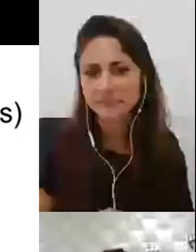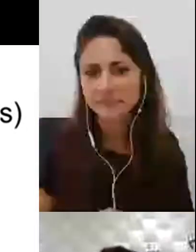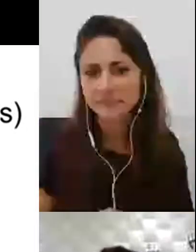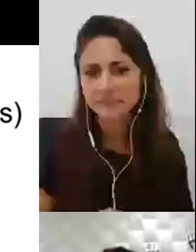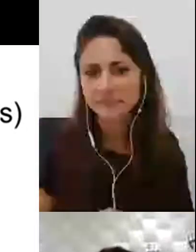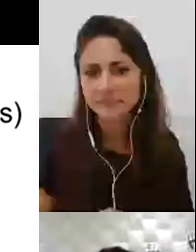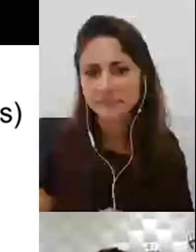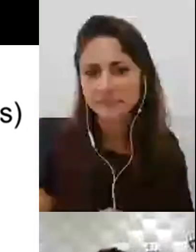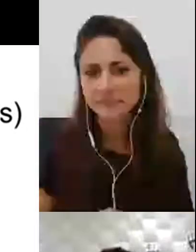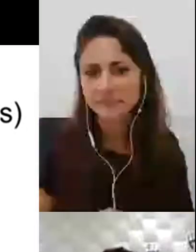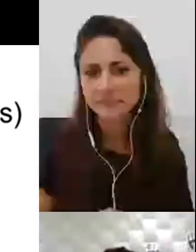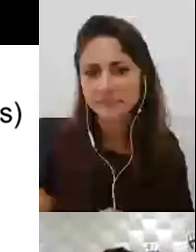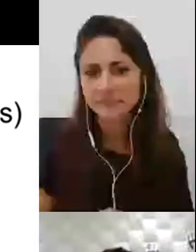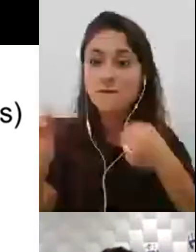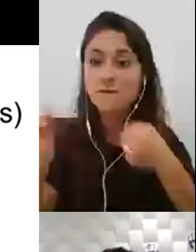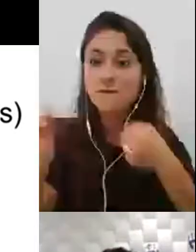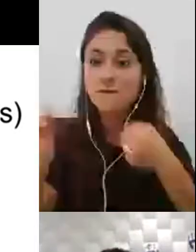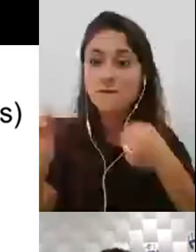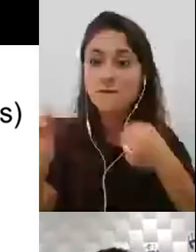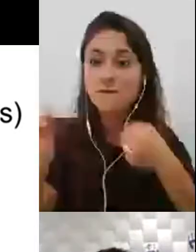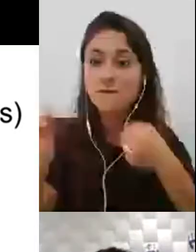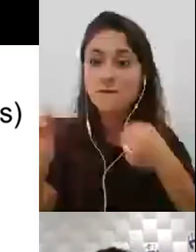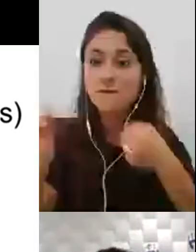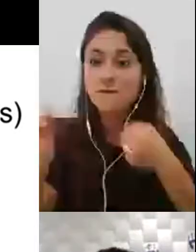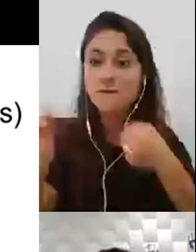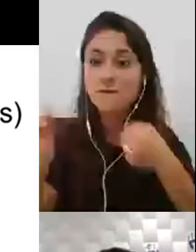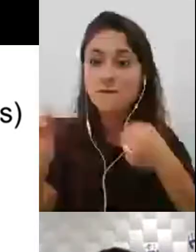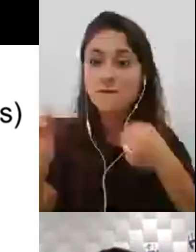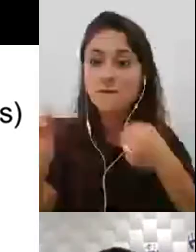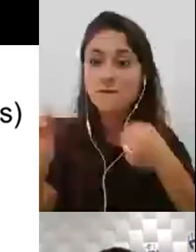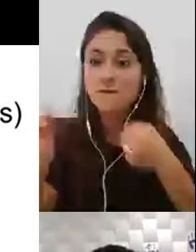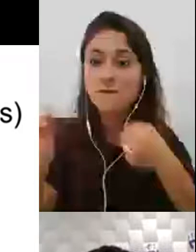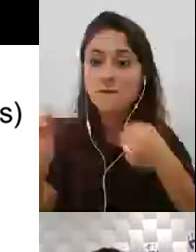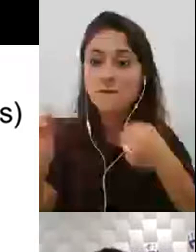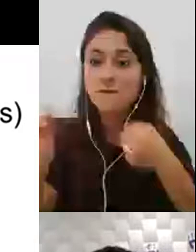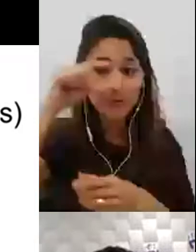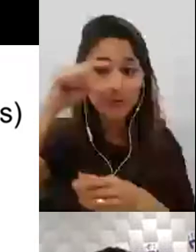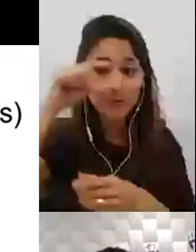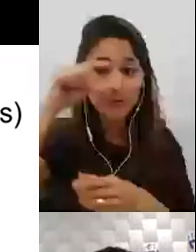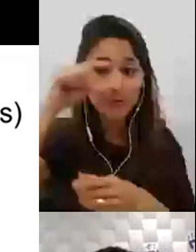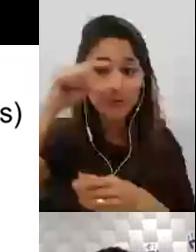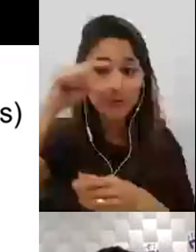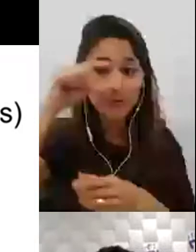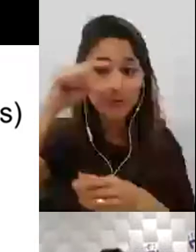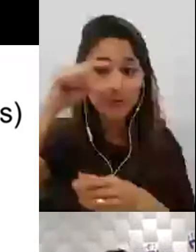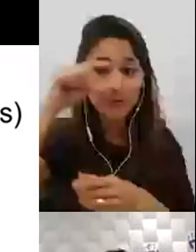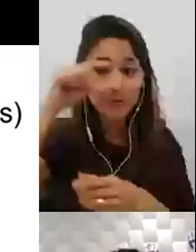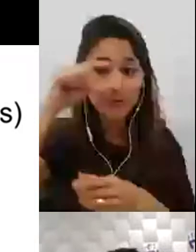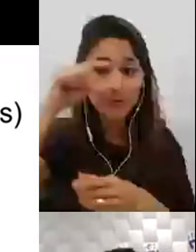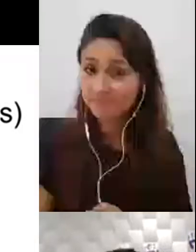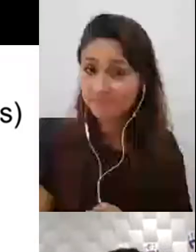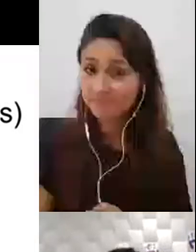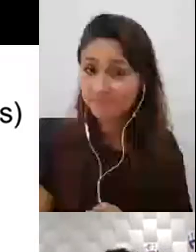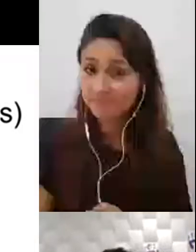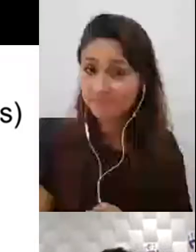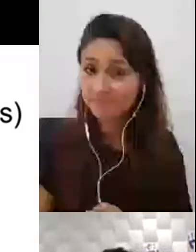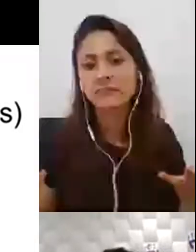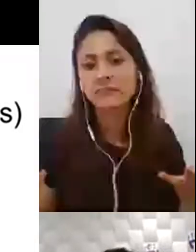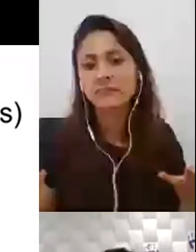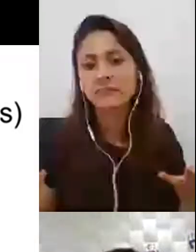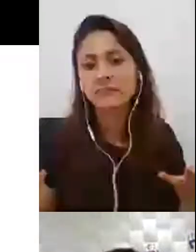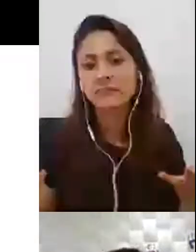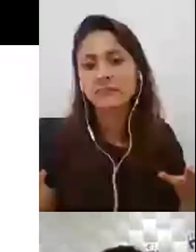E aqui todas as ferramentas ao longo de toda essa aplicabilidade. Legal? Pessoal, agora a gente vai fazer